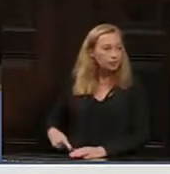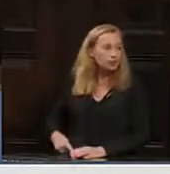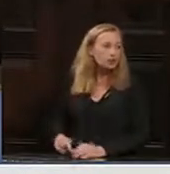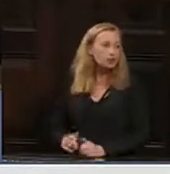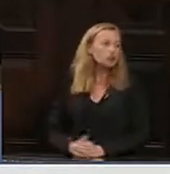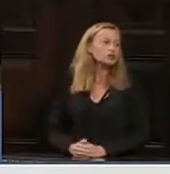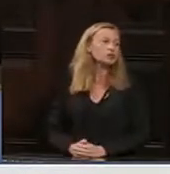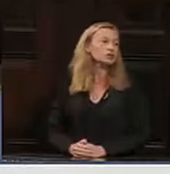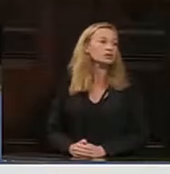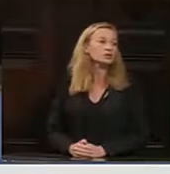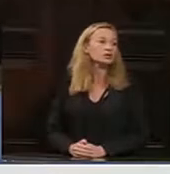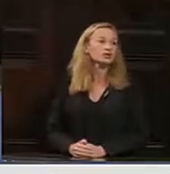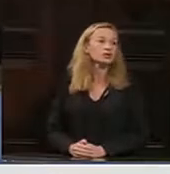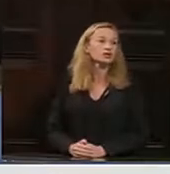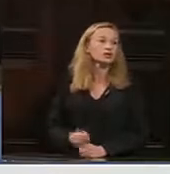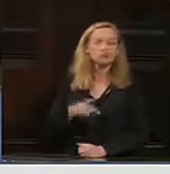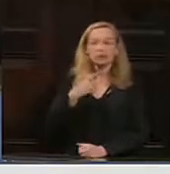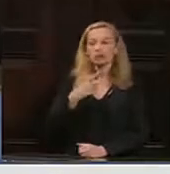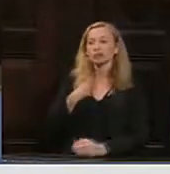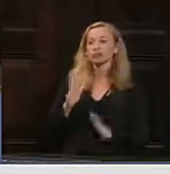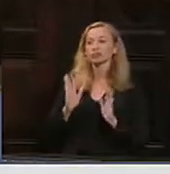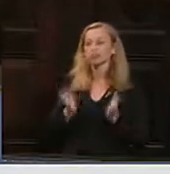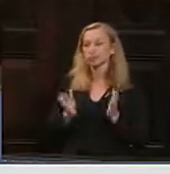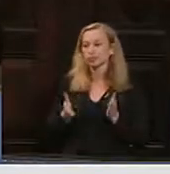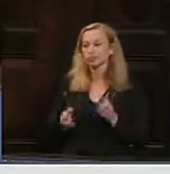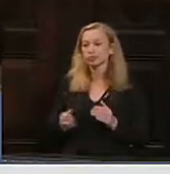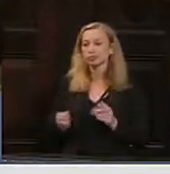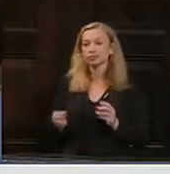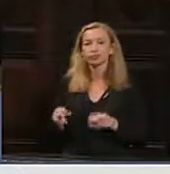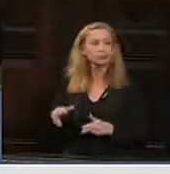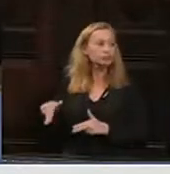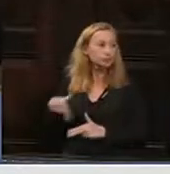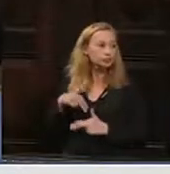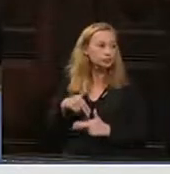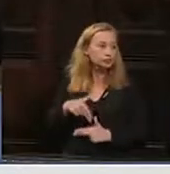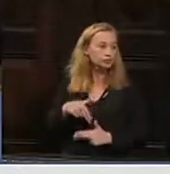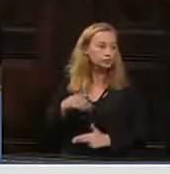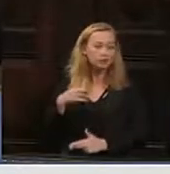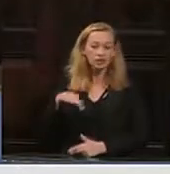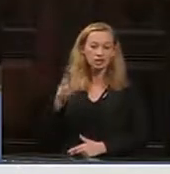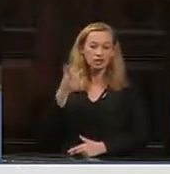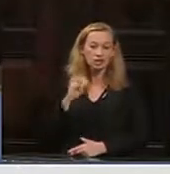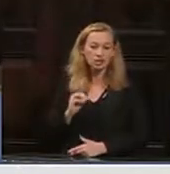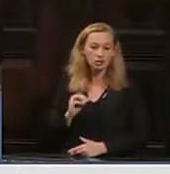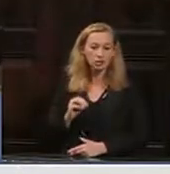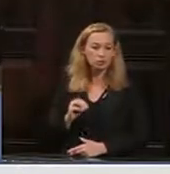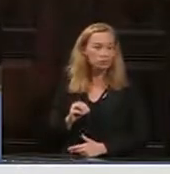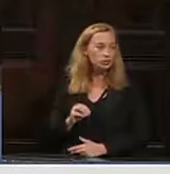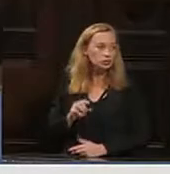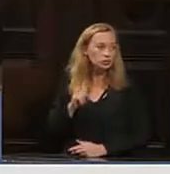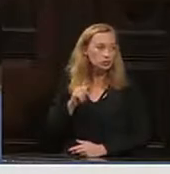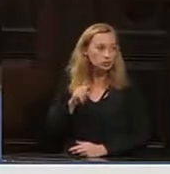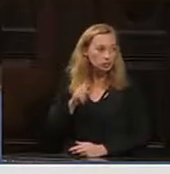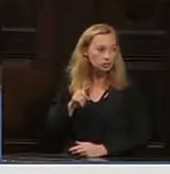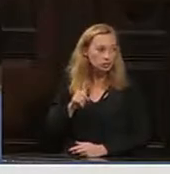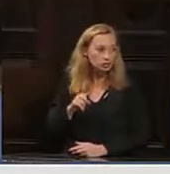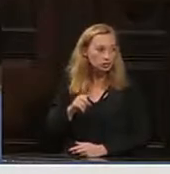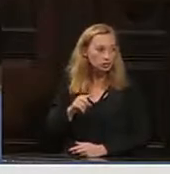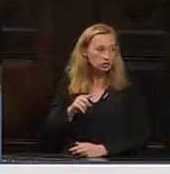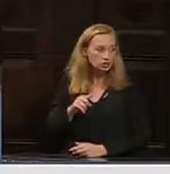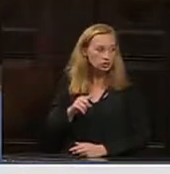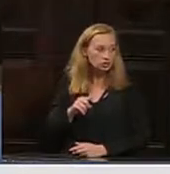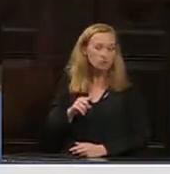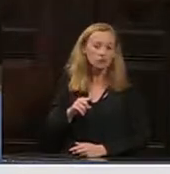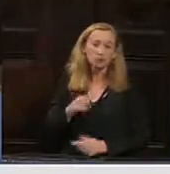aqui no plenário hoje, principalmente nessa tribuna, Marcelo do seu Dino, você que compra barulho do